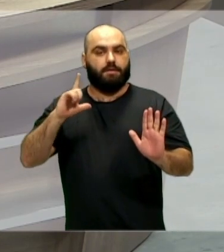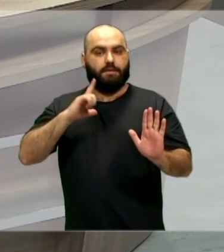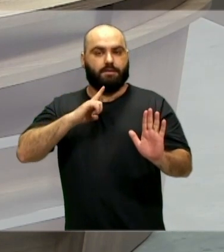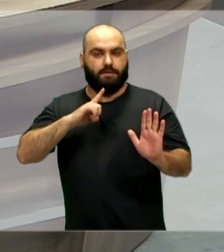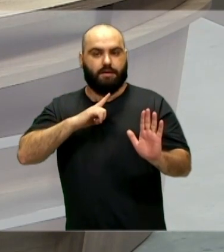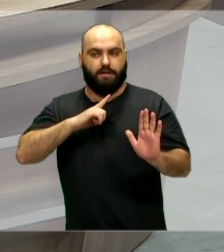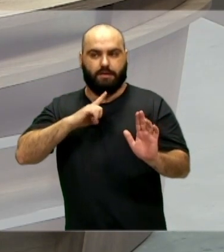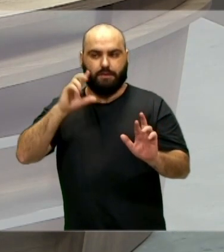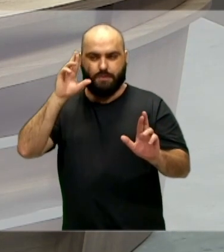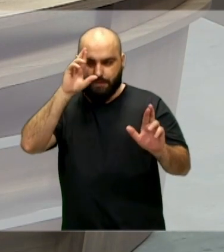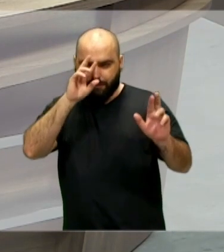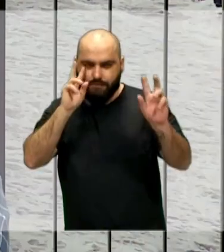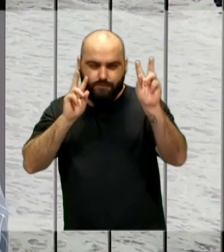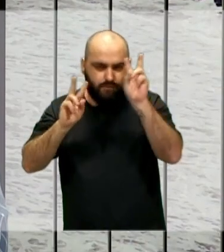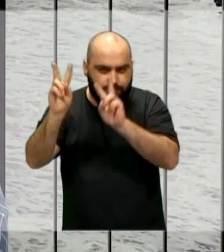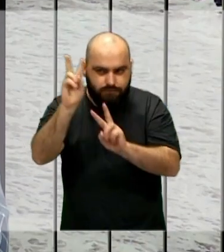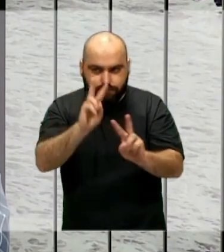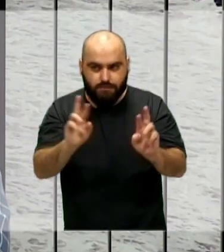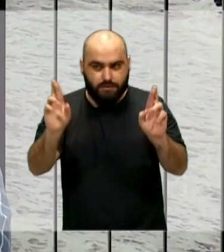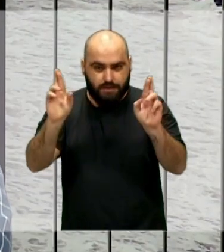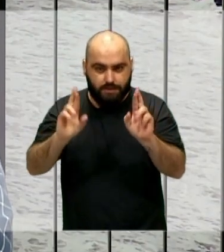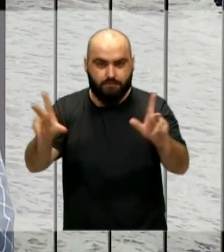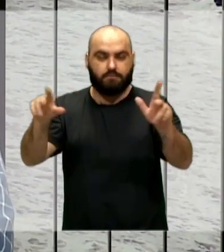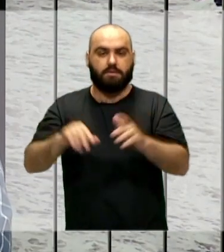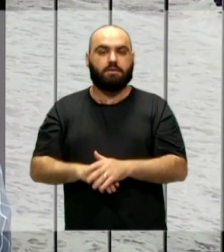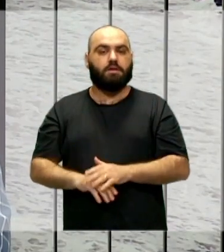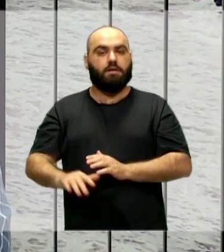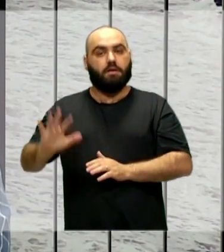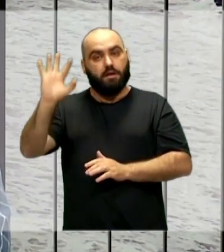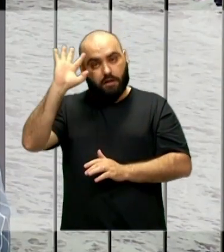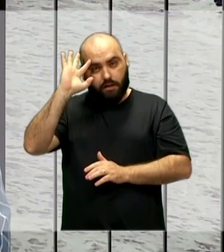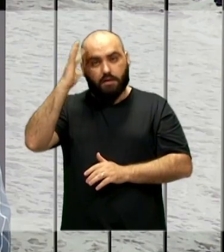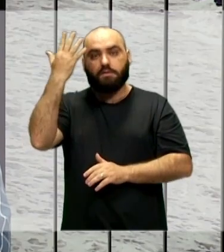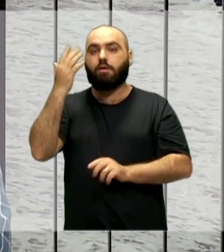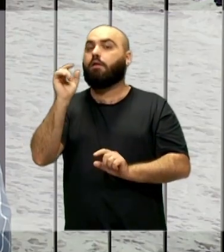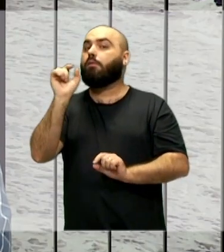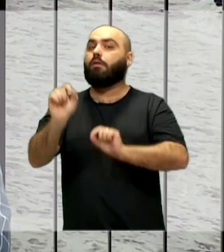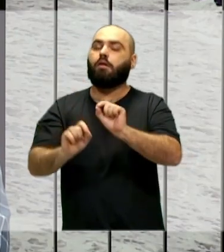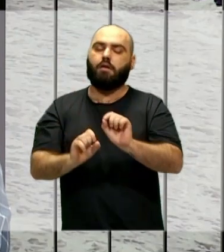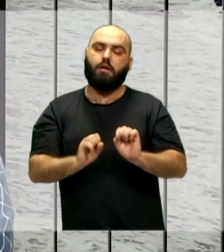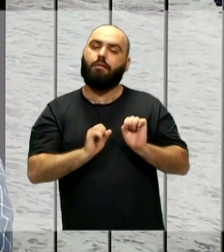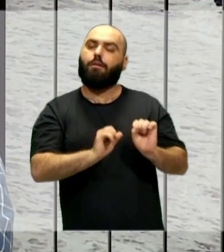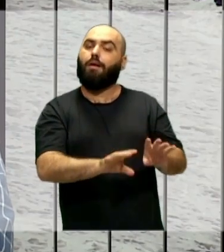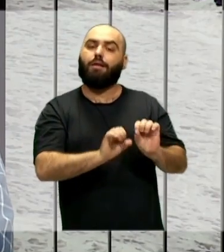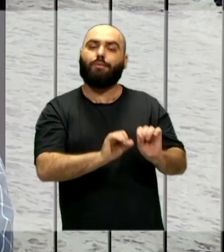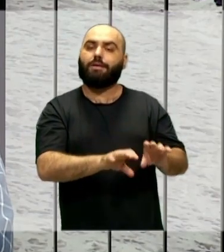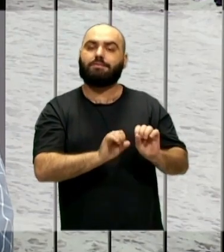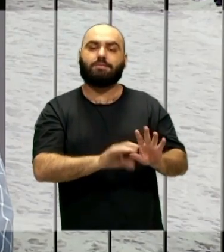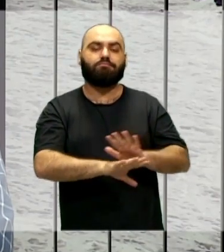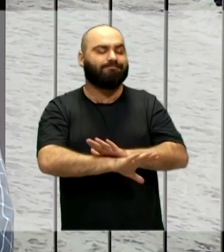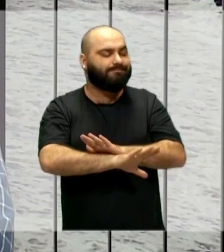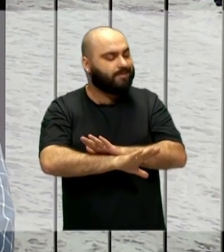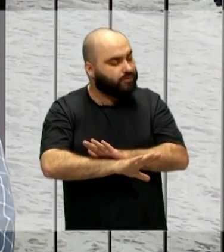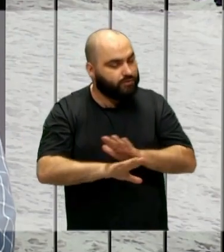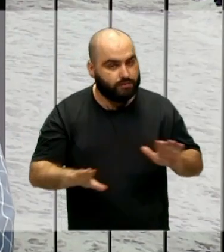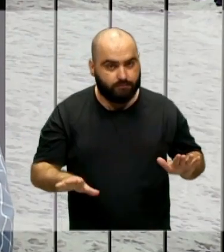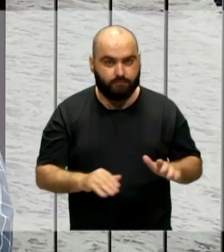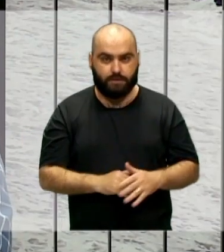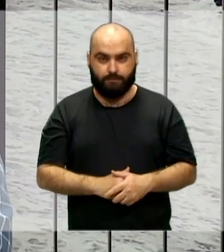coisas. E, ao meu ver, a gente resolve tudo com educação. Por quê? Quando a gente tem